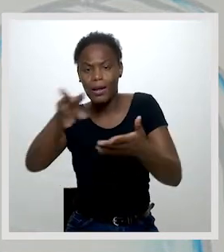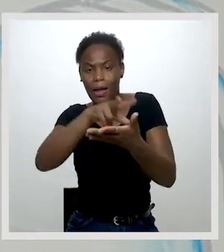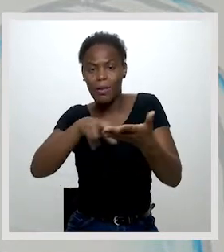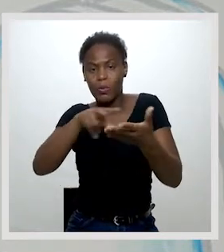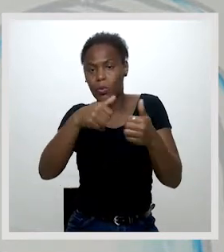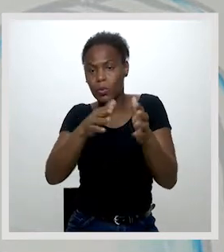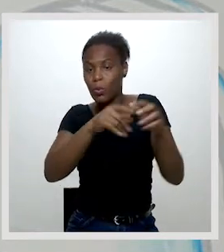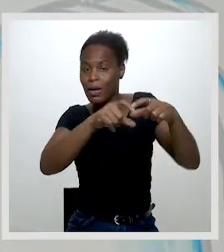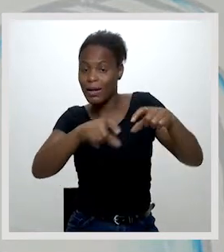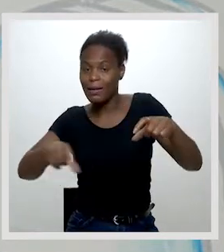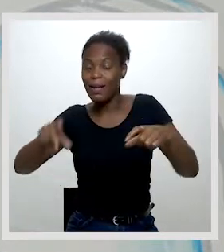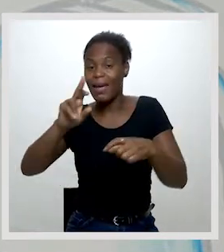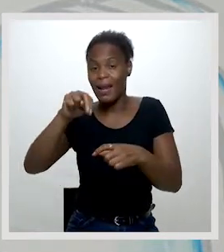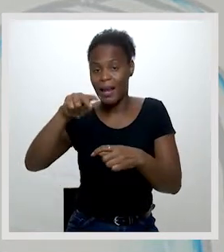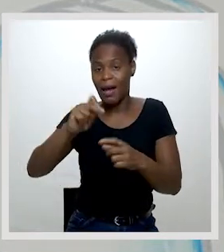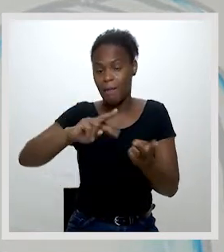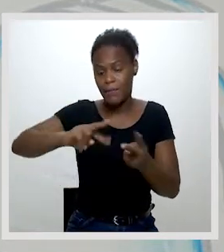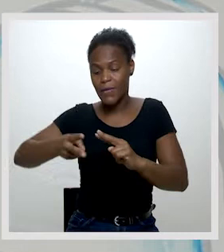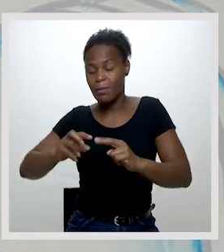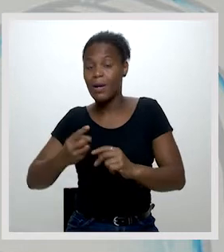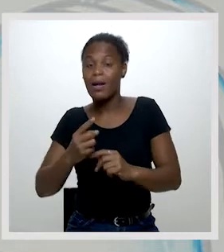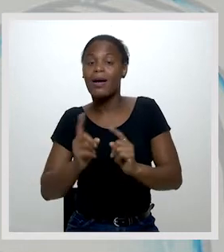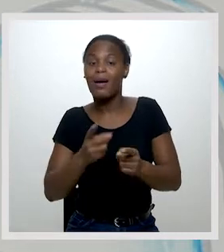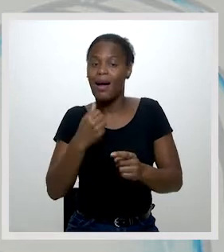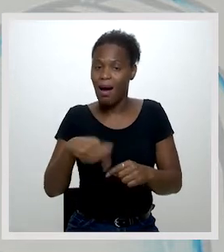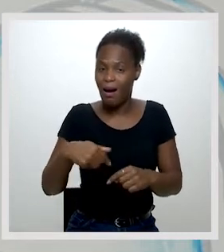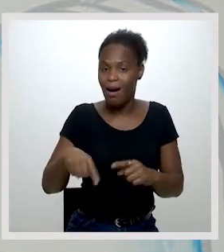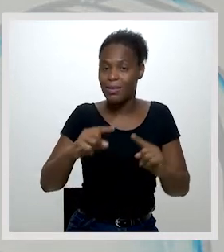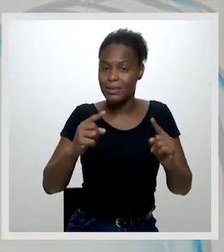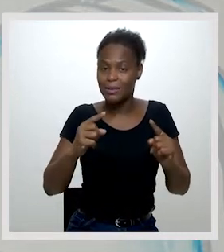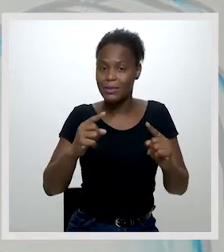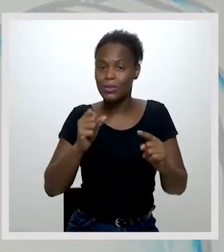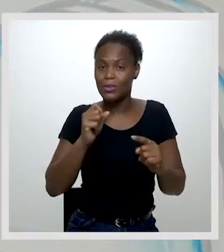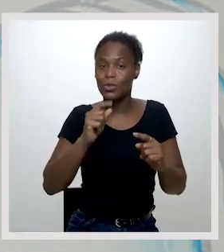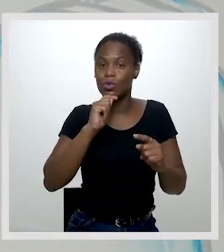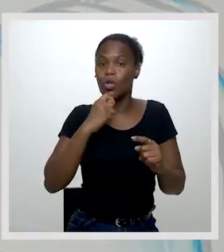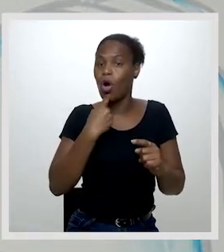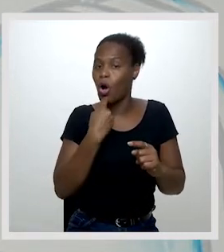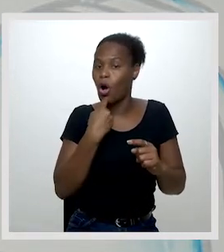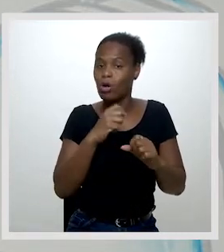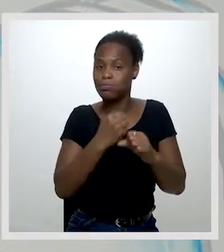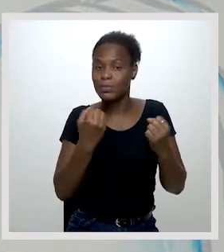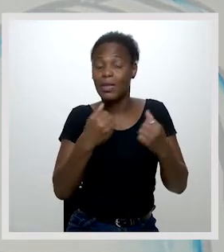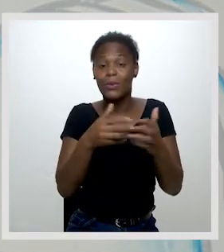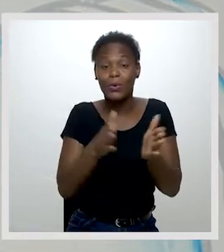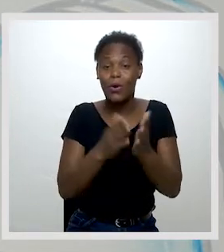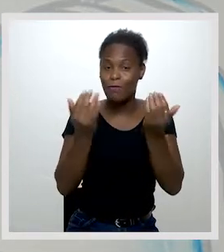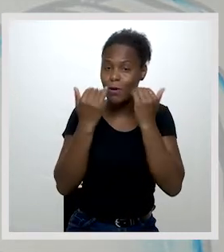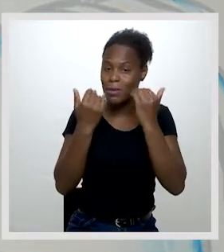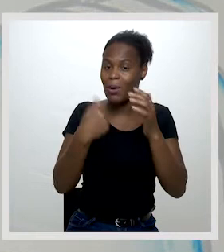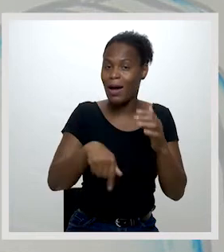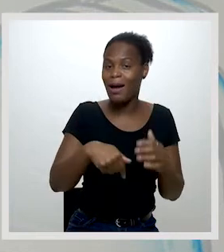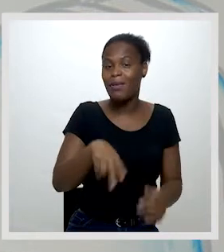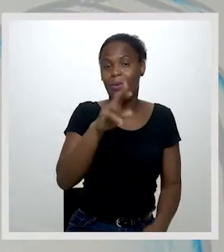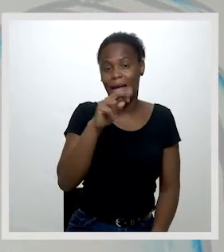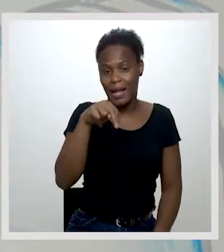RNA mensageiro, para que haja a síntese ou a descodificação de toda a informação contida no RNA mensageiro.